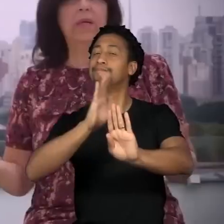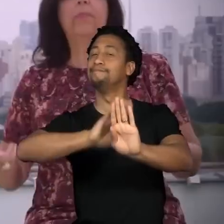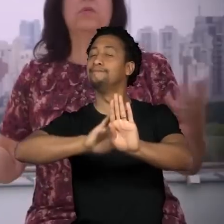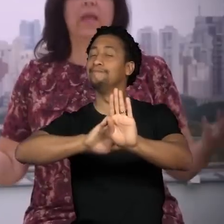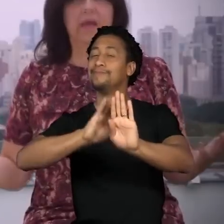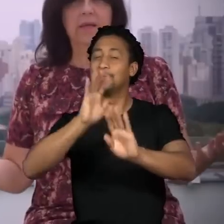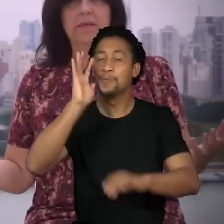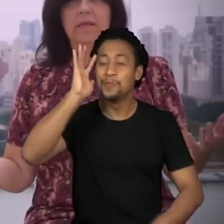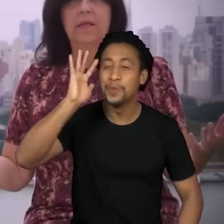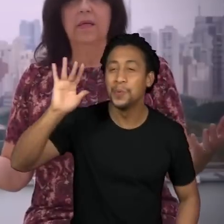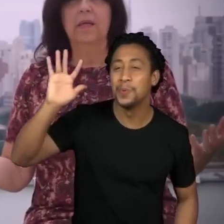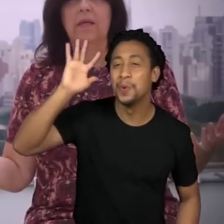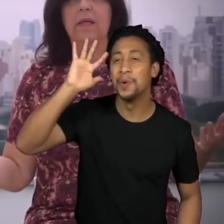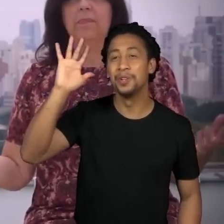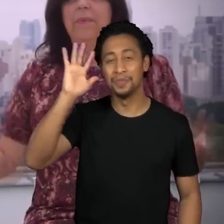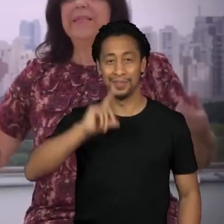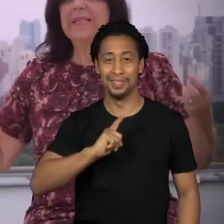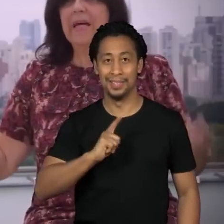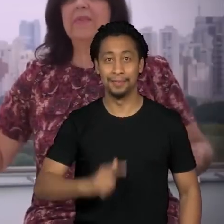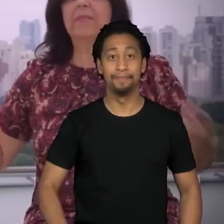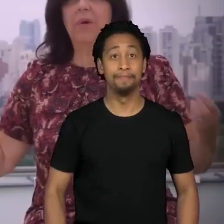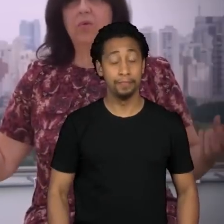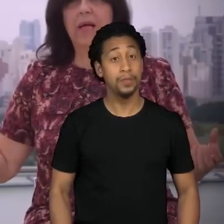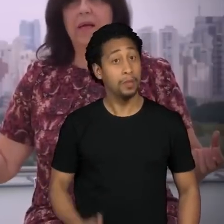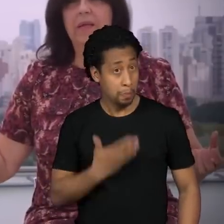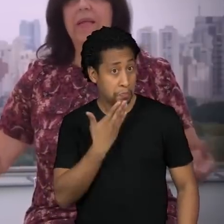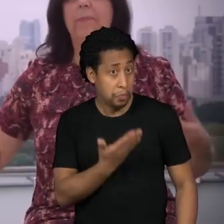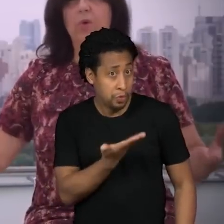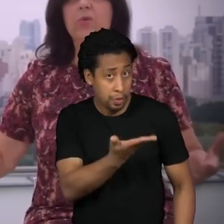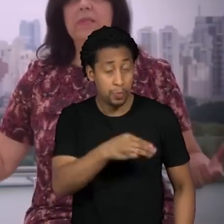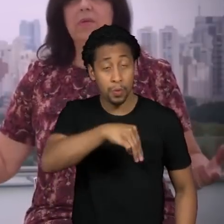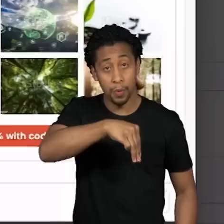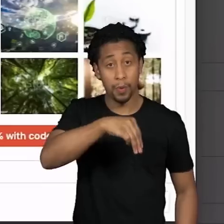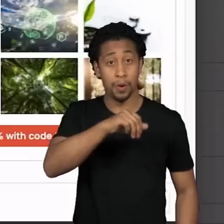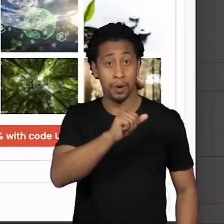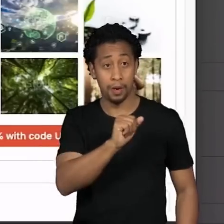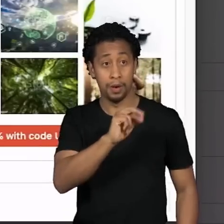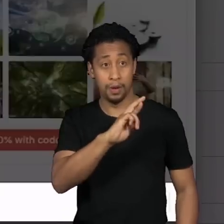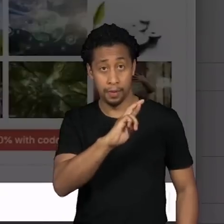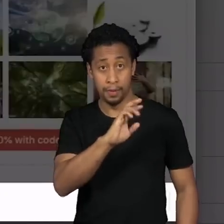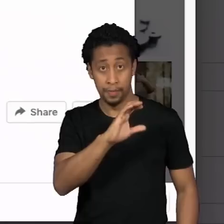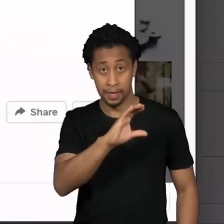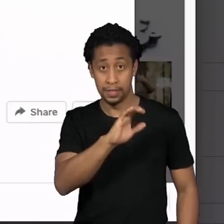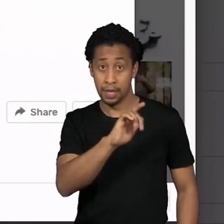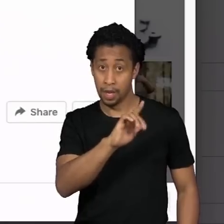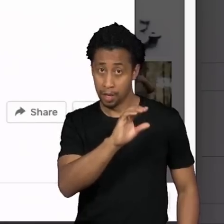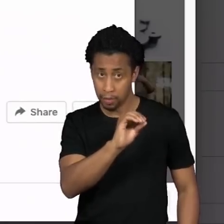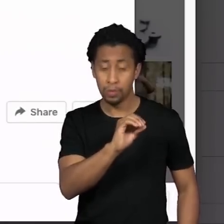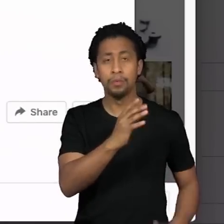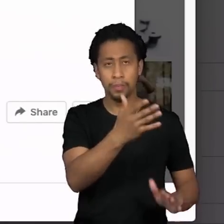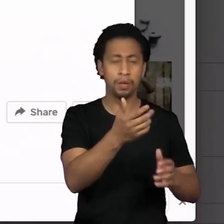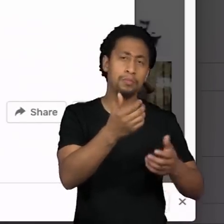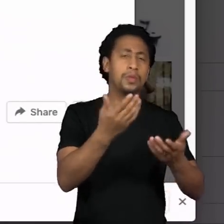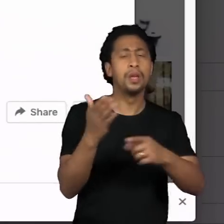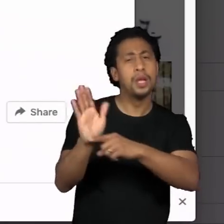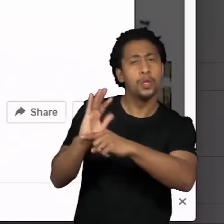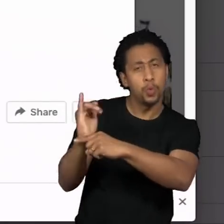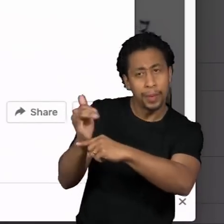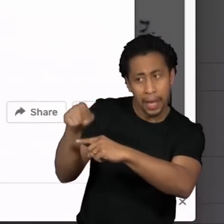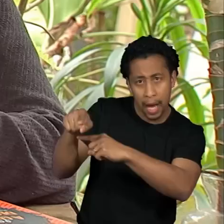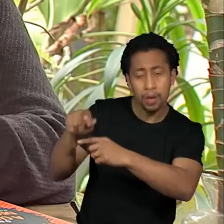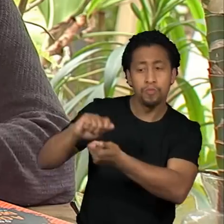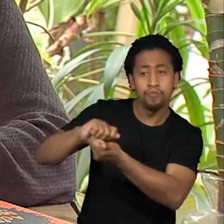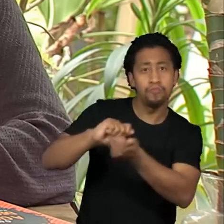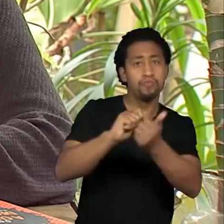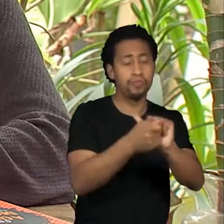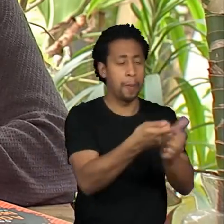Marcelo fazer um olhar, né, assim, de não simplesmente a gente transcrever tudo o que foi dito no documentário, e ele deu um